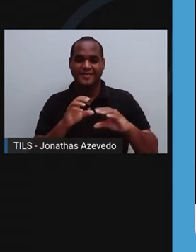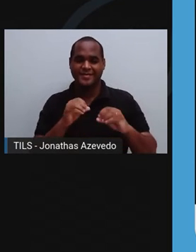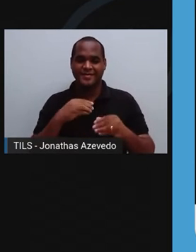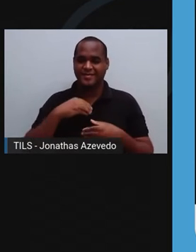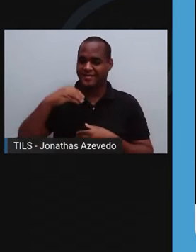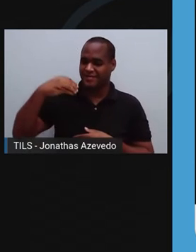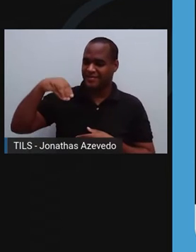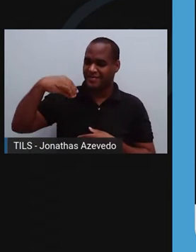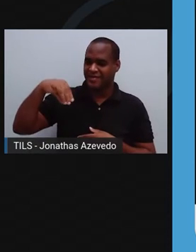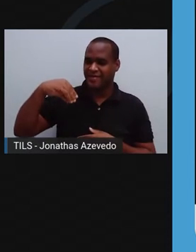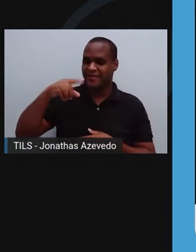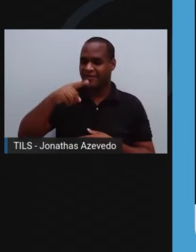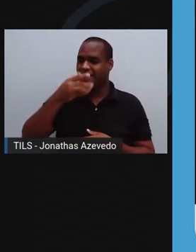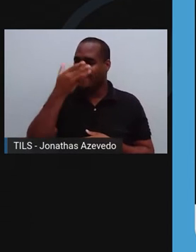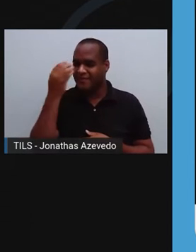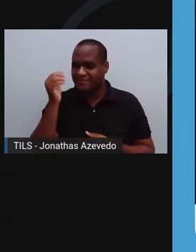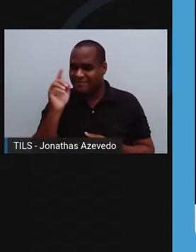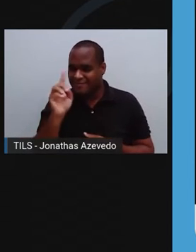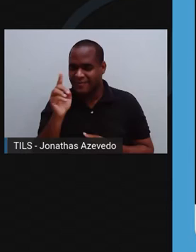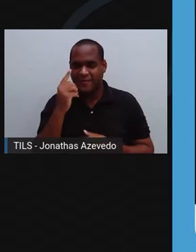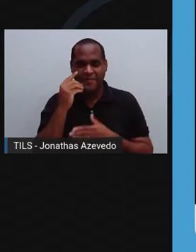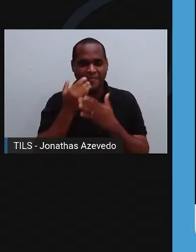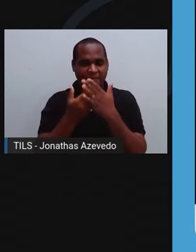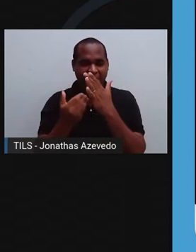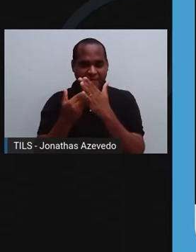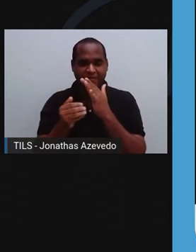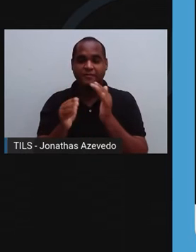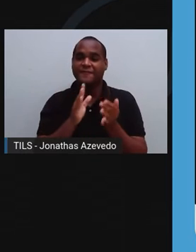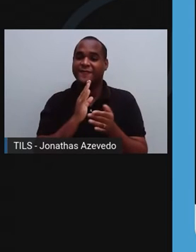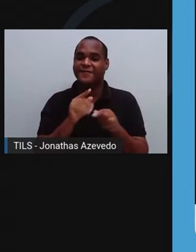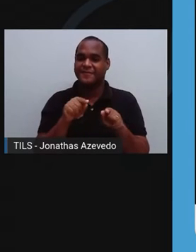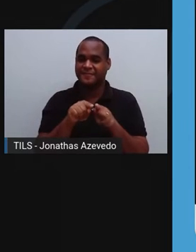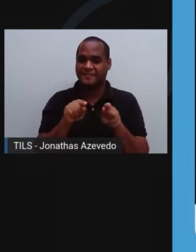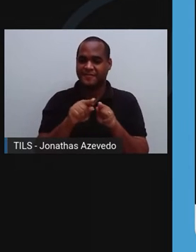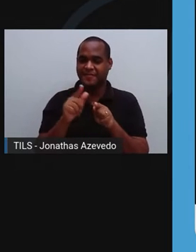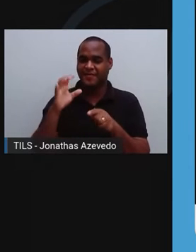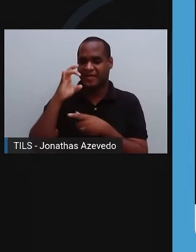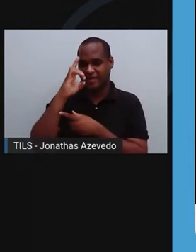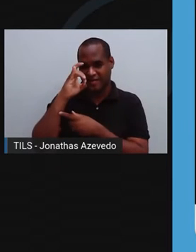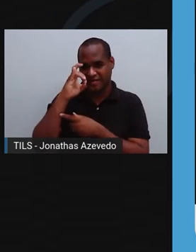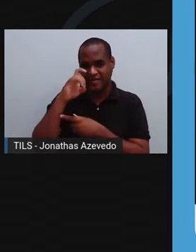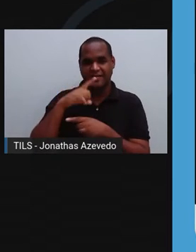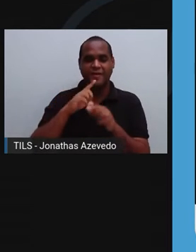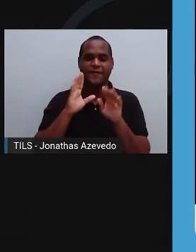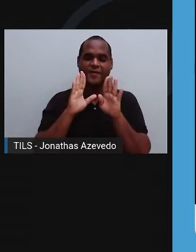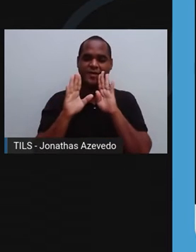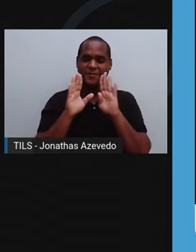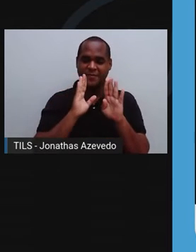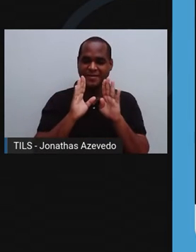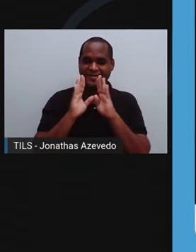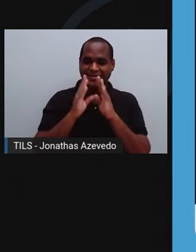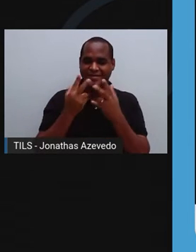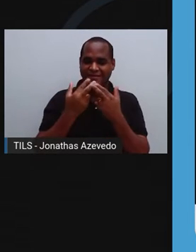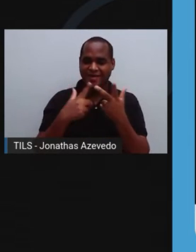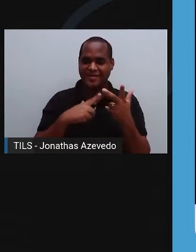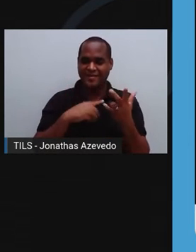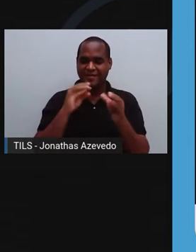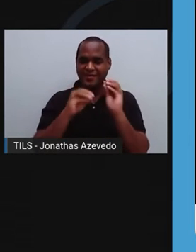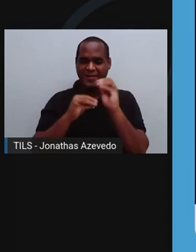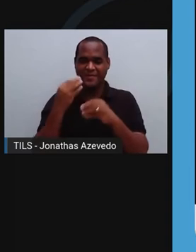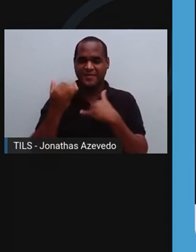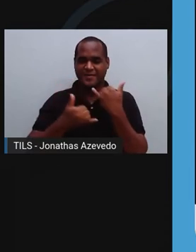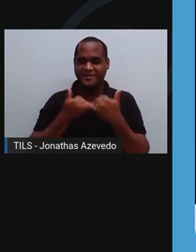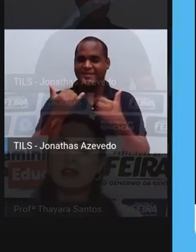sininho para não perder nenhum conteúdo novo. Conheça também o nosso Instagram e Facebook. Tem muito conteúdo divertido